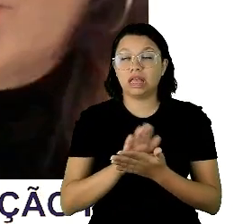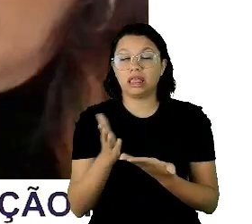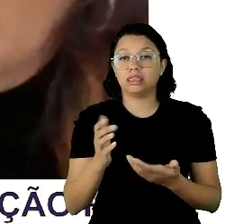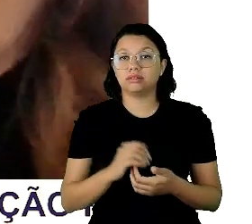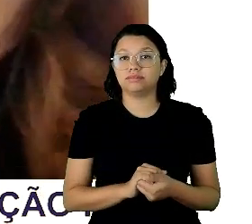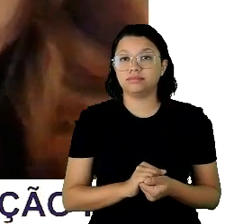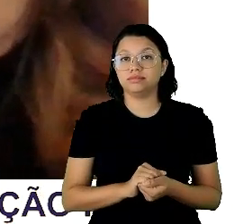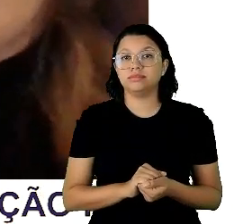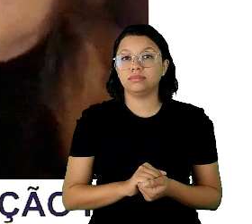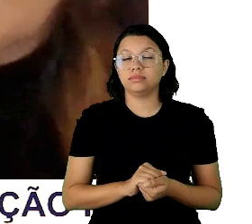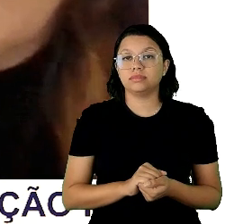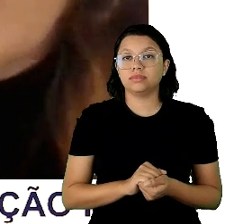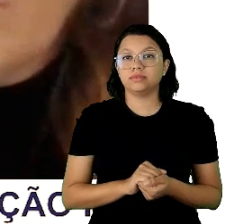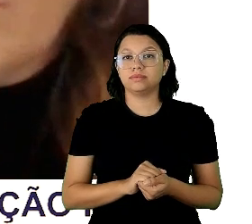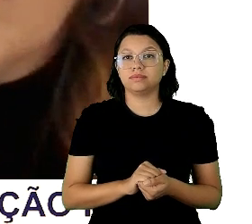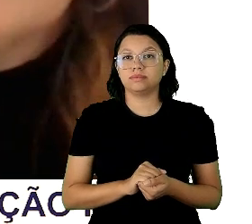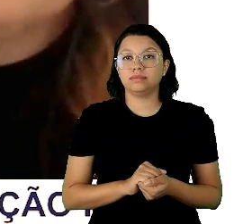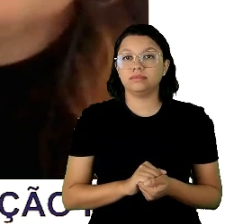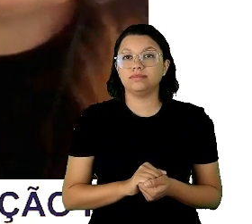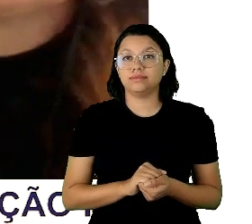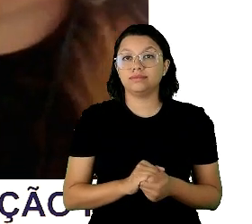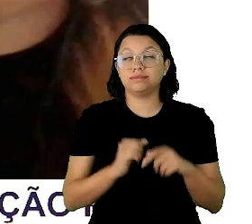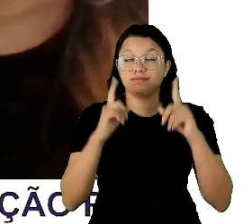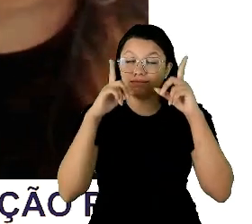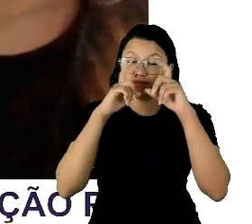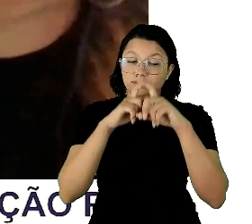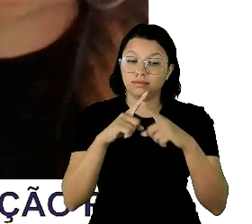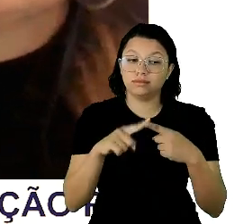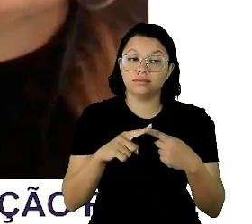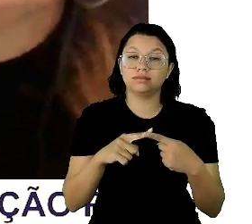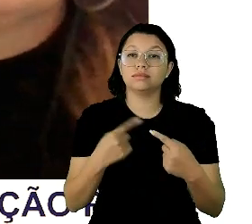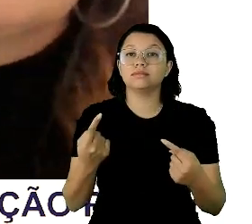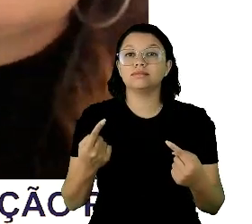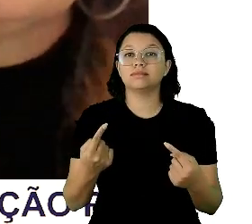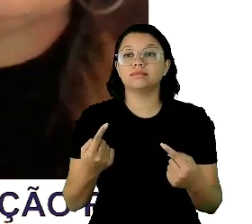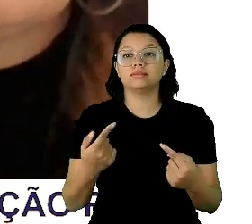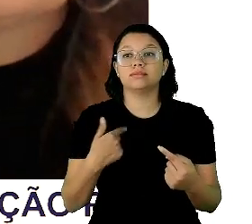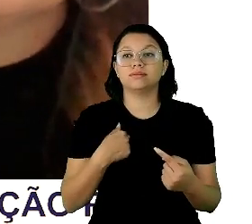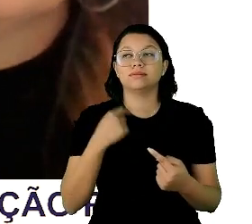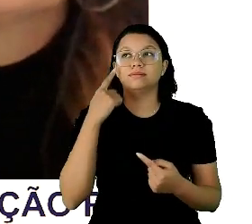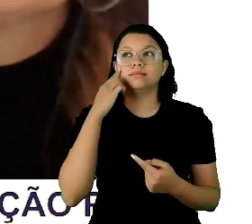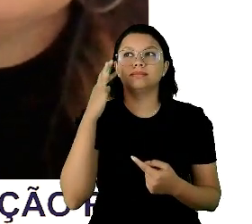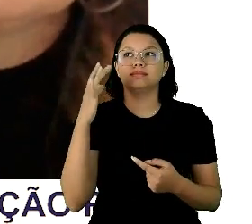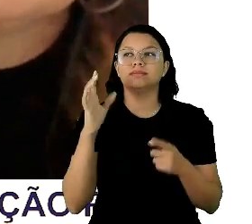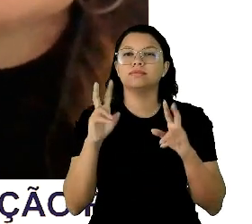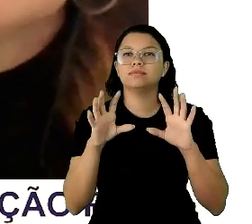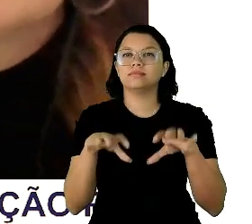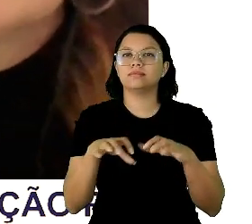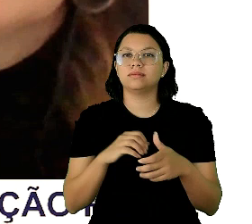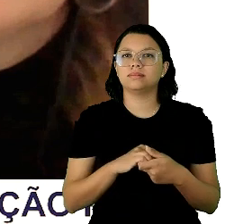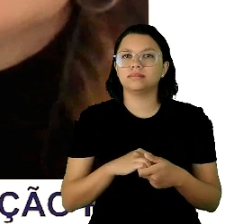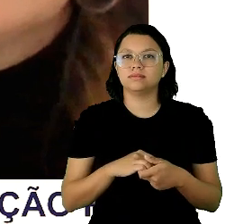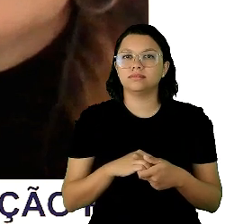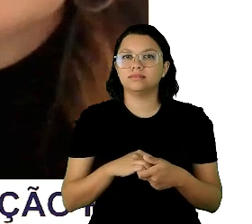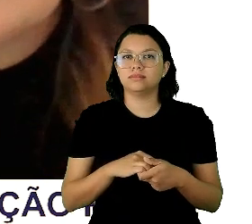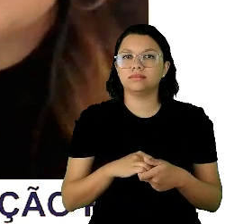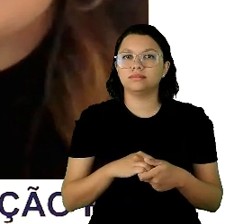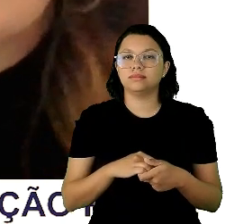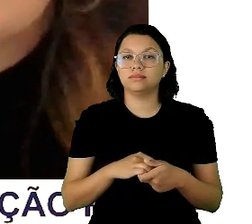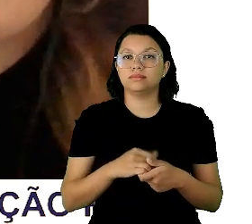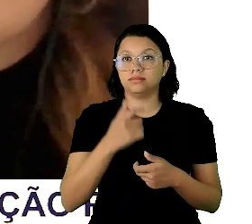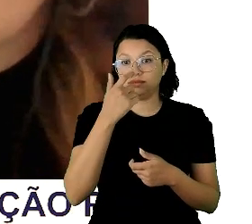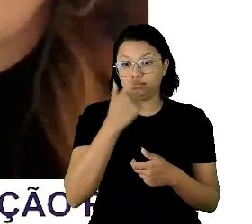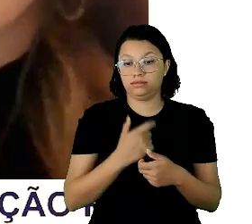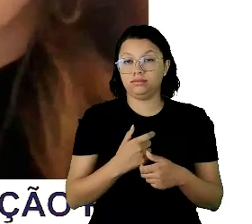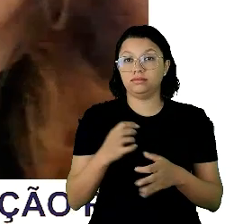Fica realmente ruim. Agora, eu fico pensando o seguinte, agora pensando como juíza, a